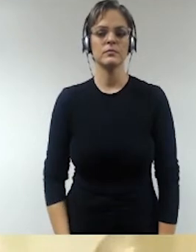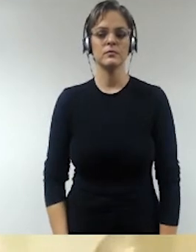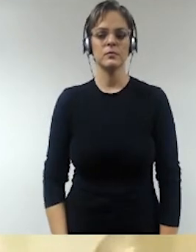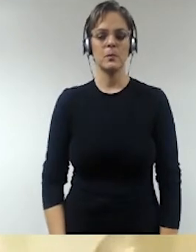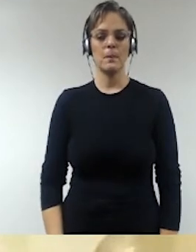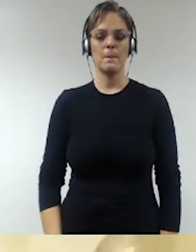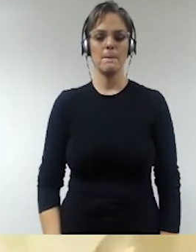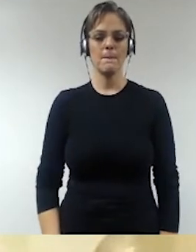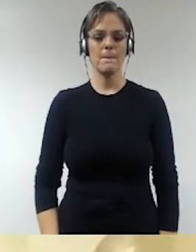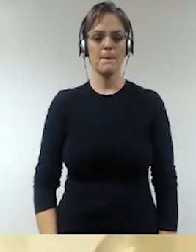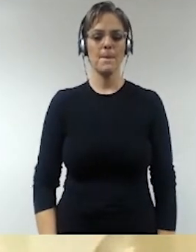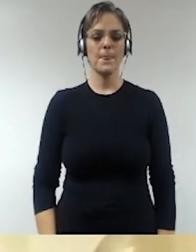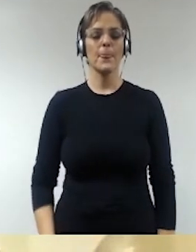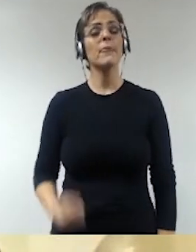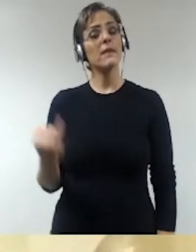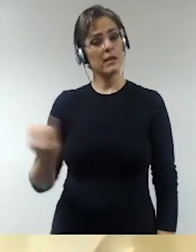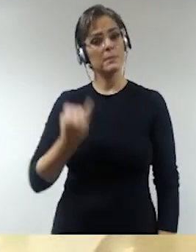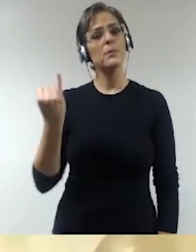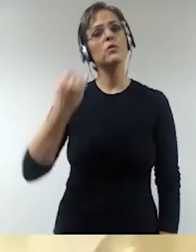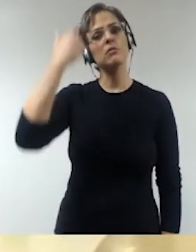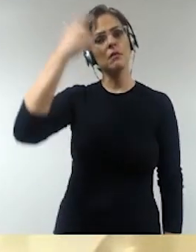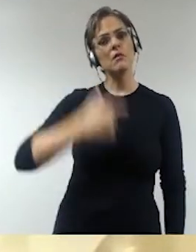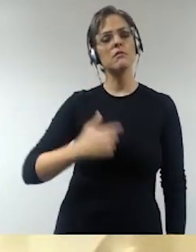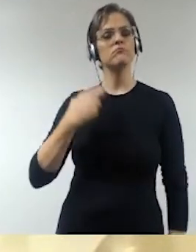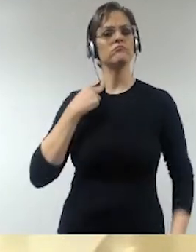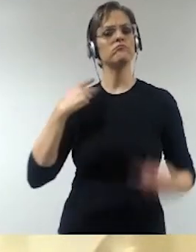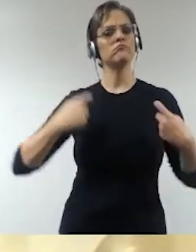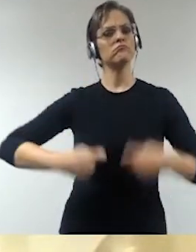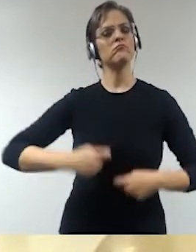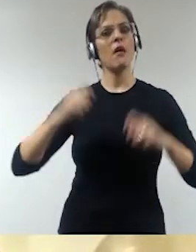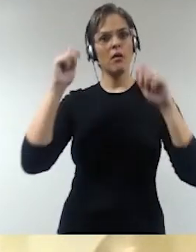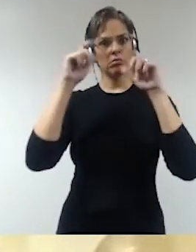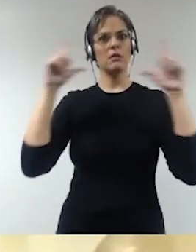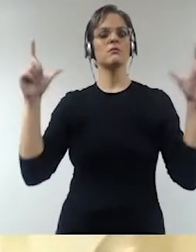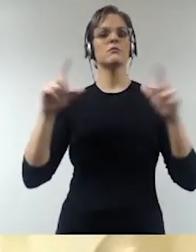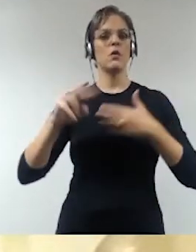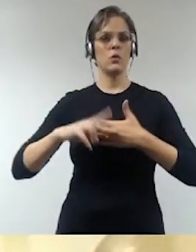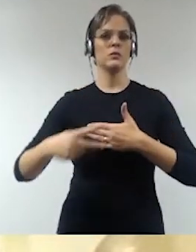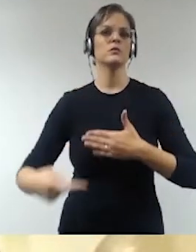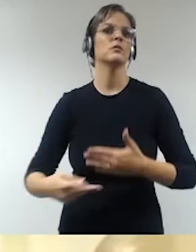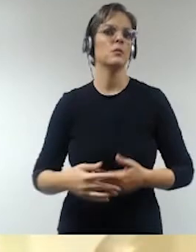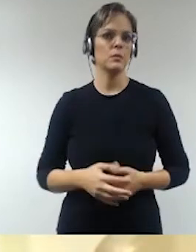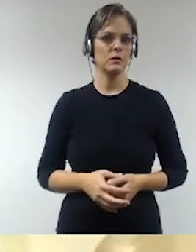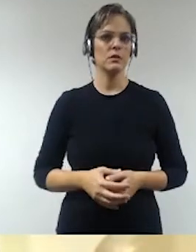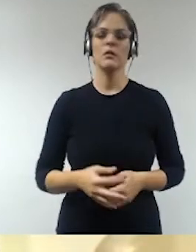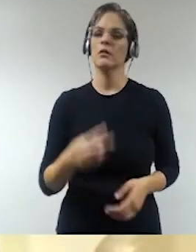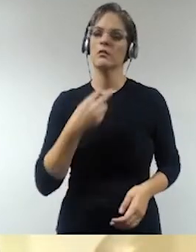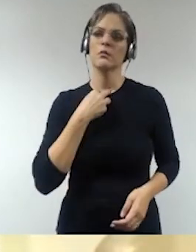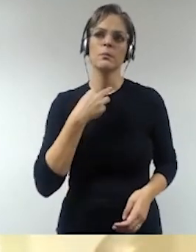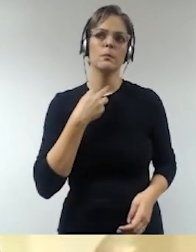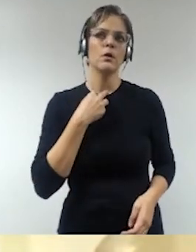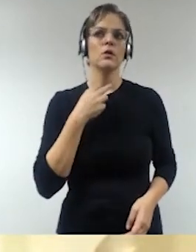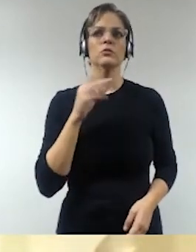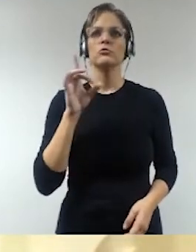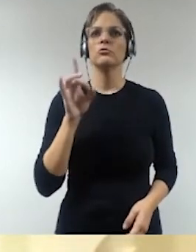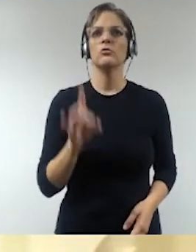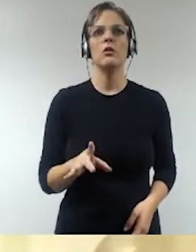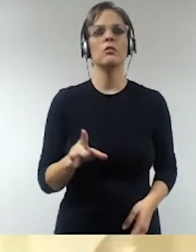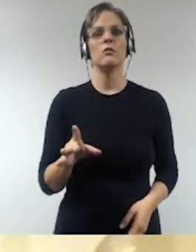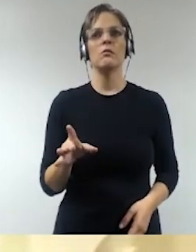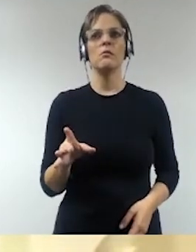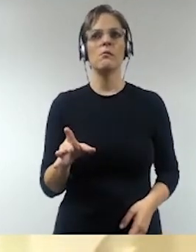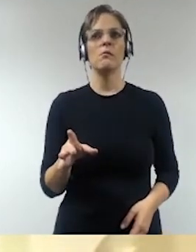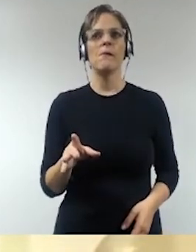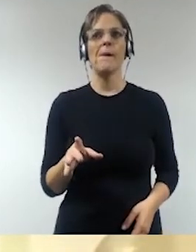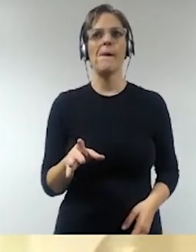do magistrado, é muito importante que o consequencialismo não seja aplicado de